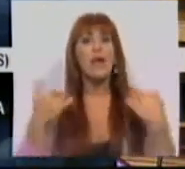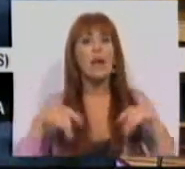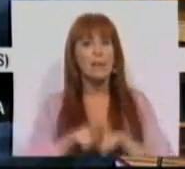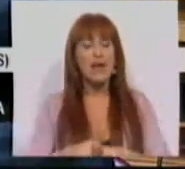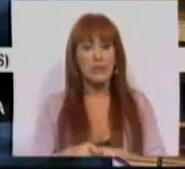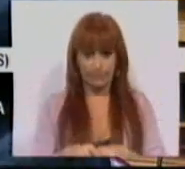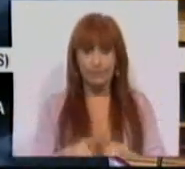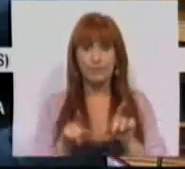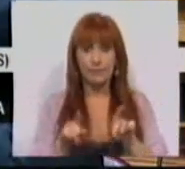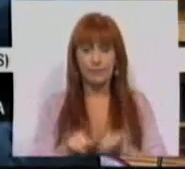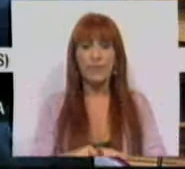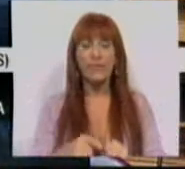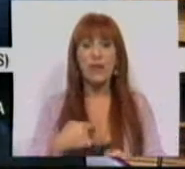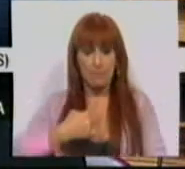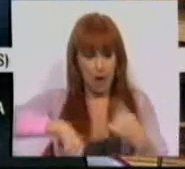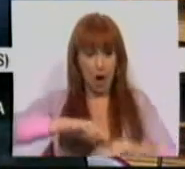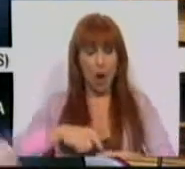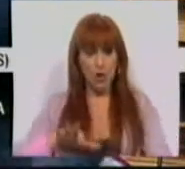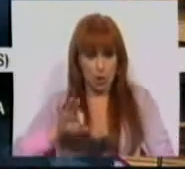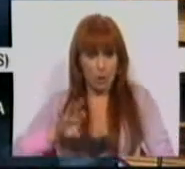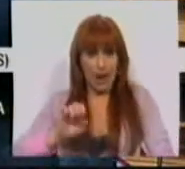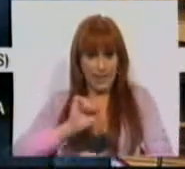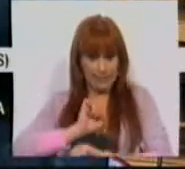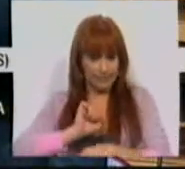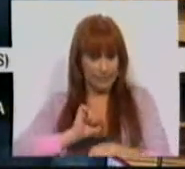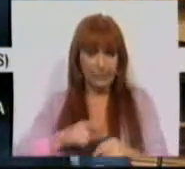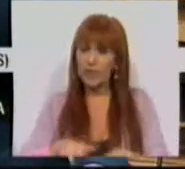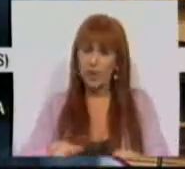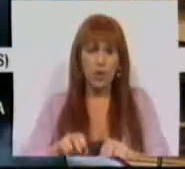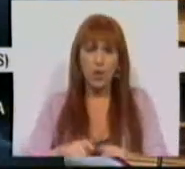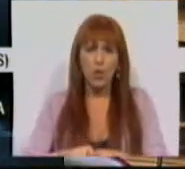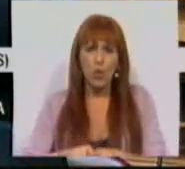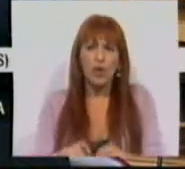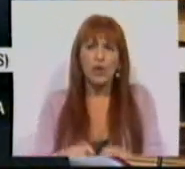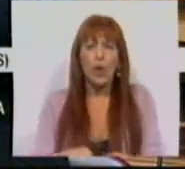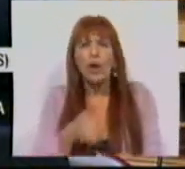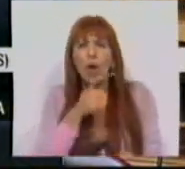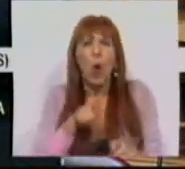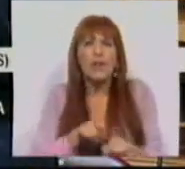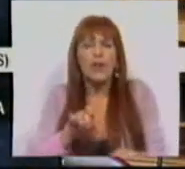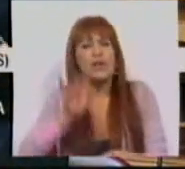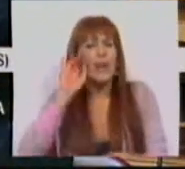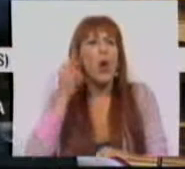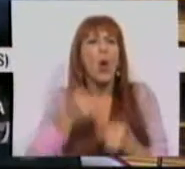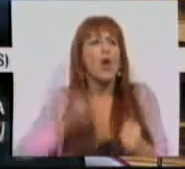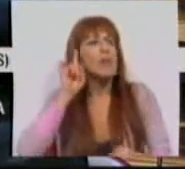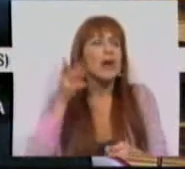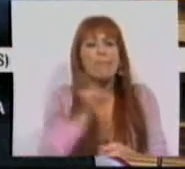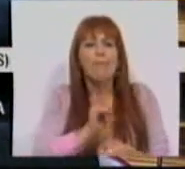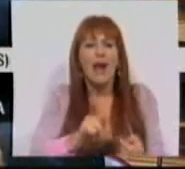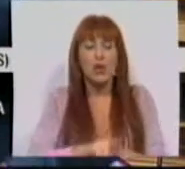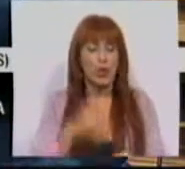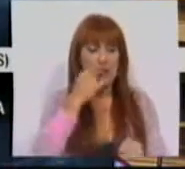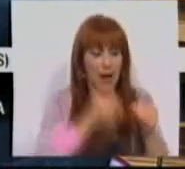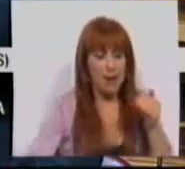para além disso, para nós, no Partido Socialista, nunca se tratou de optar entre saber o que era mais importante, se era